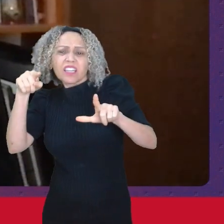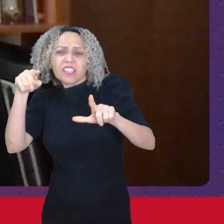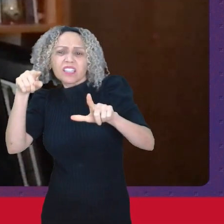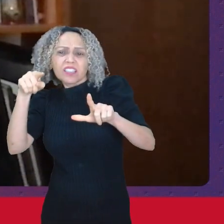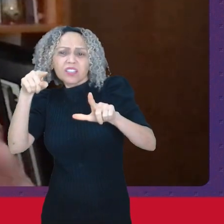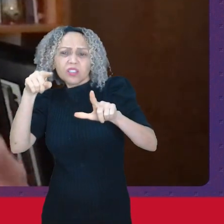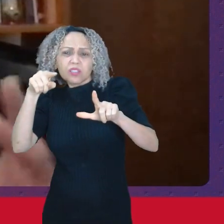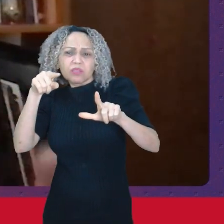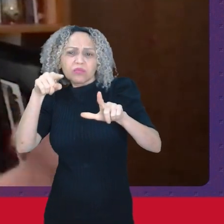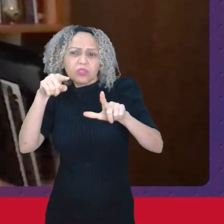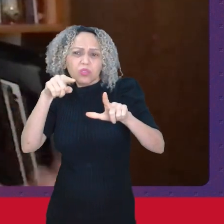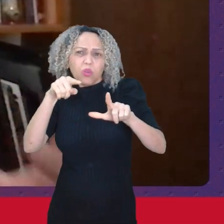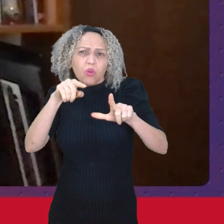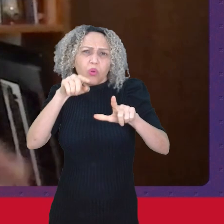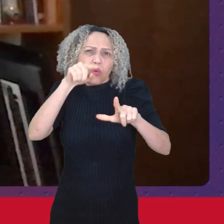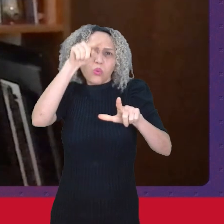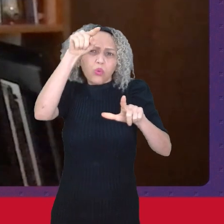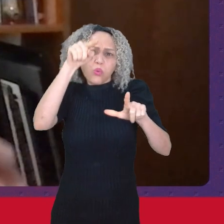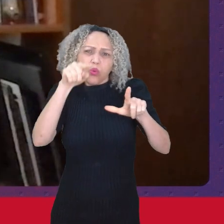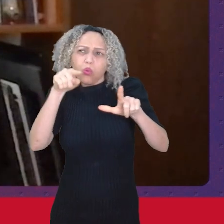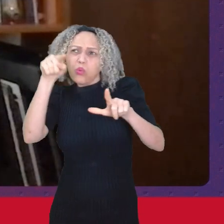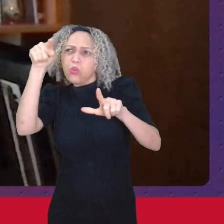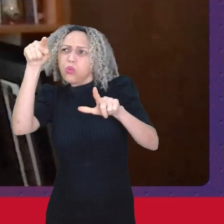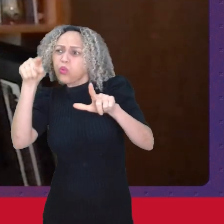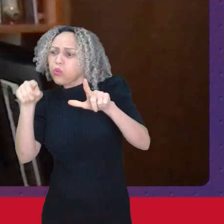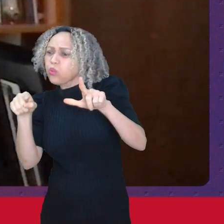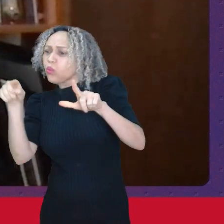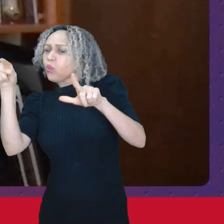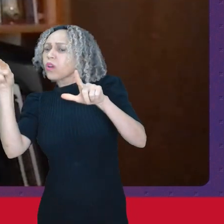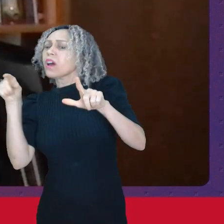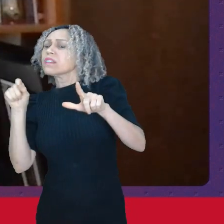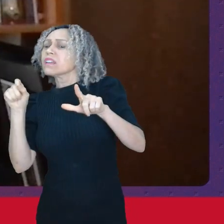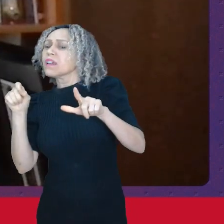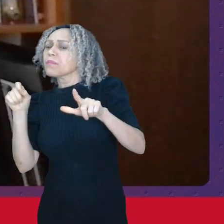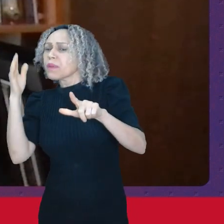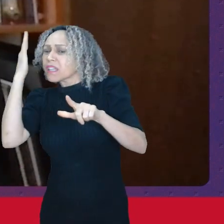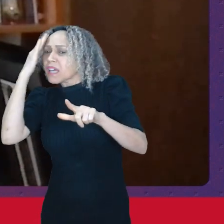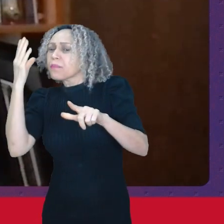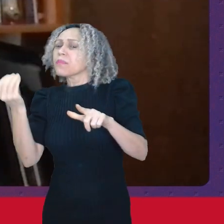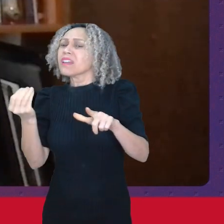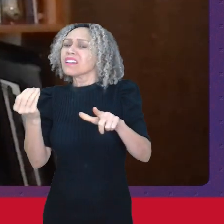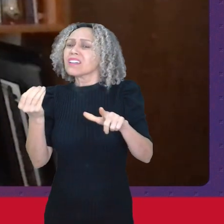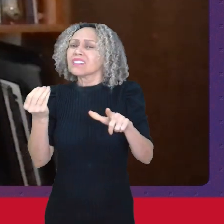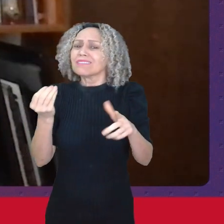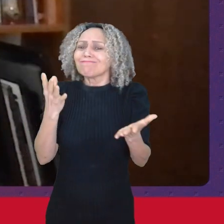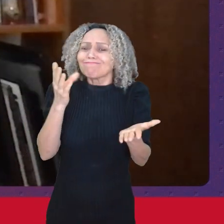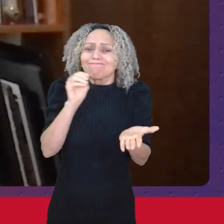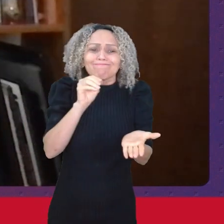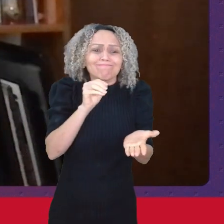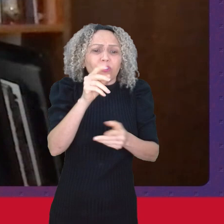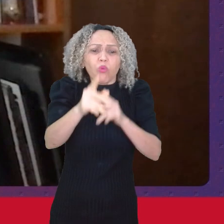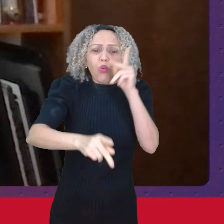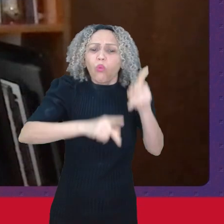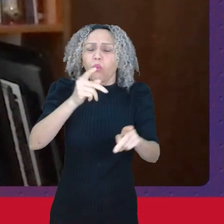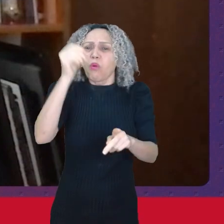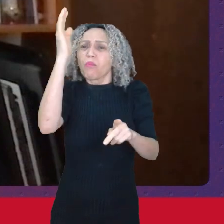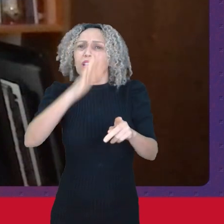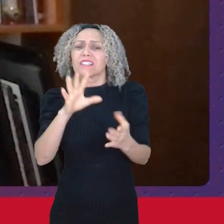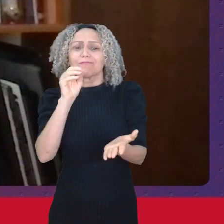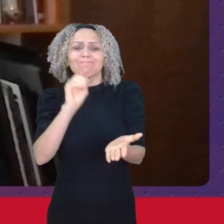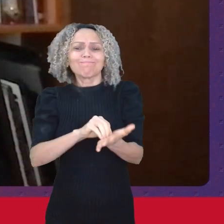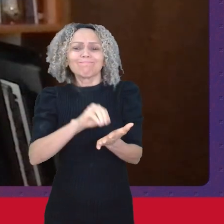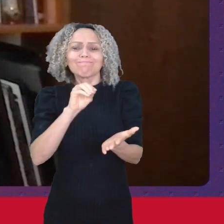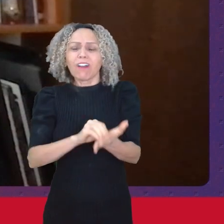tentar saber qual é a situação de insegurança alimentar da população brasileira. Essa escala, inclusive, ela passou a ser